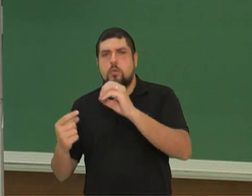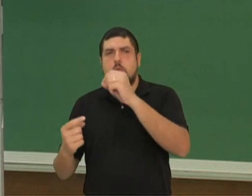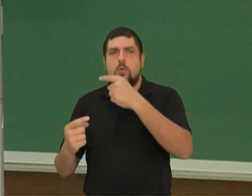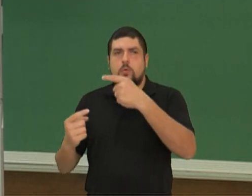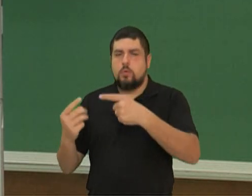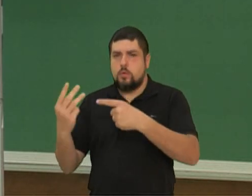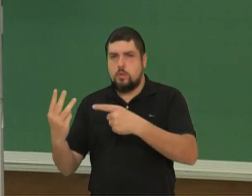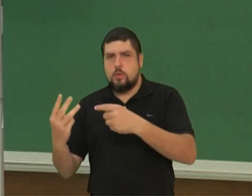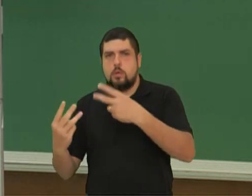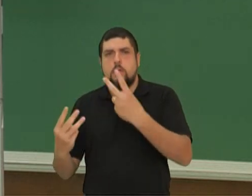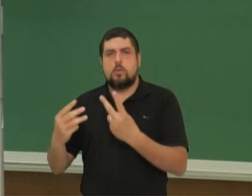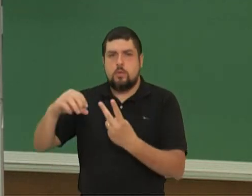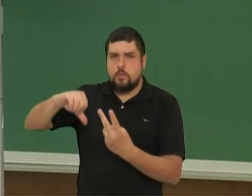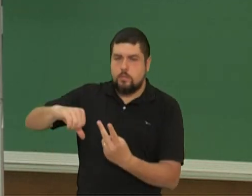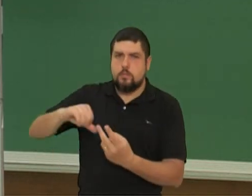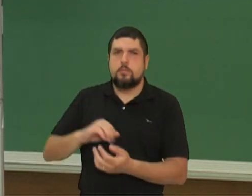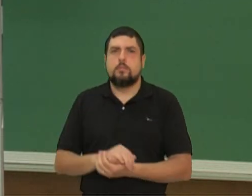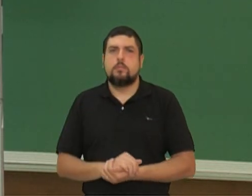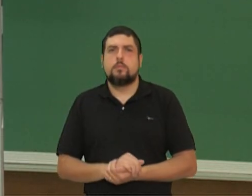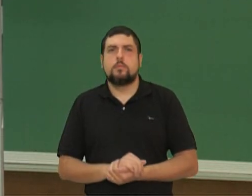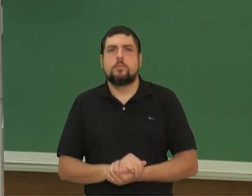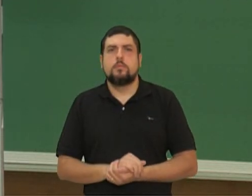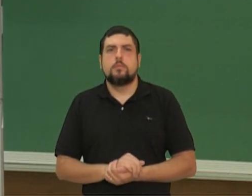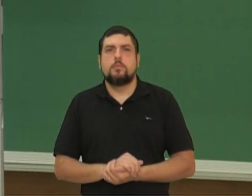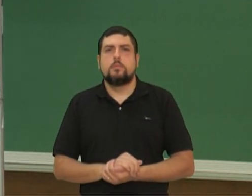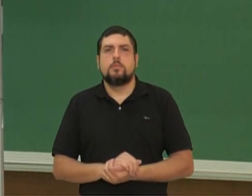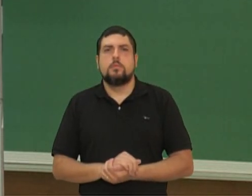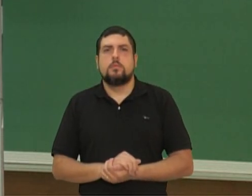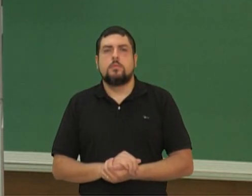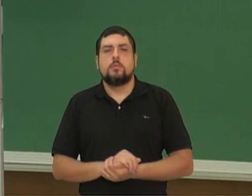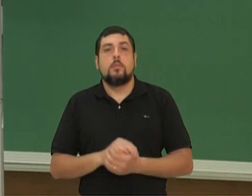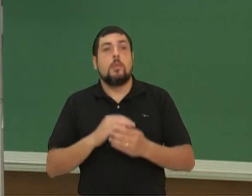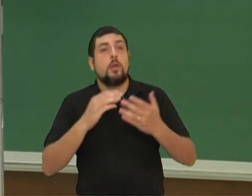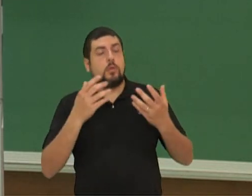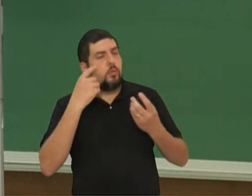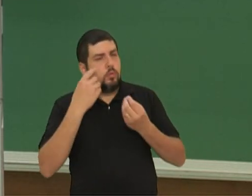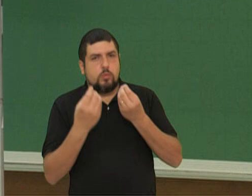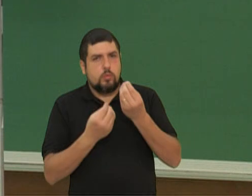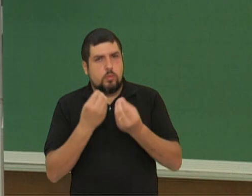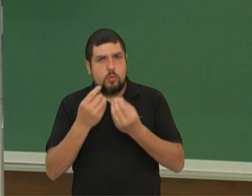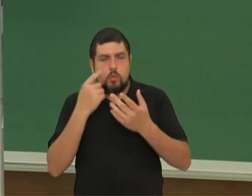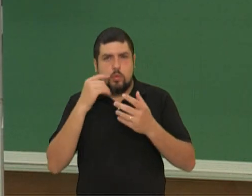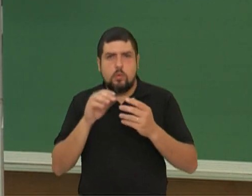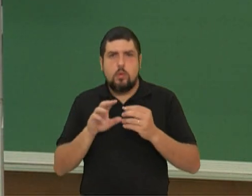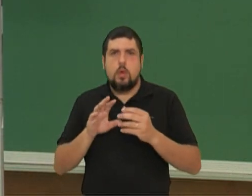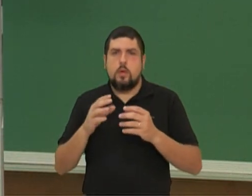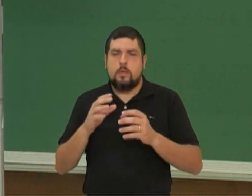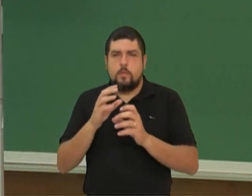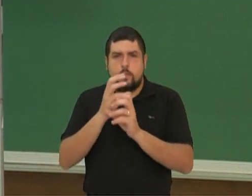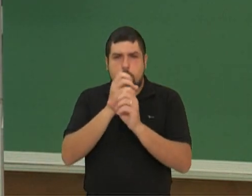9. Esses 4 pontos a gente marca no plano cartesiano. E aí, com os 4